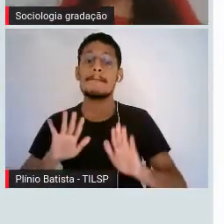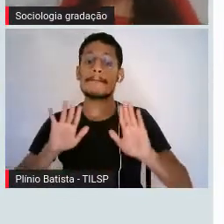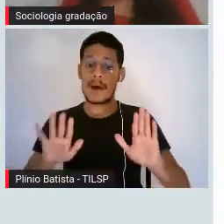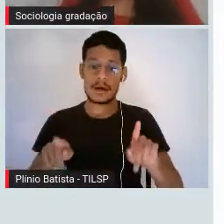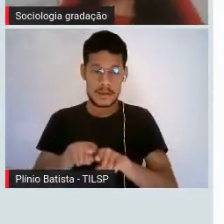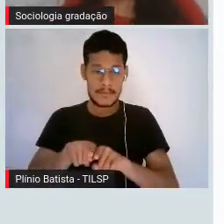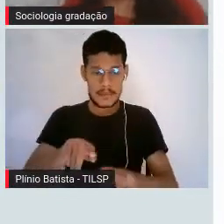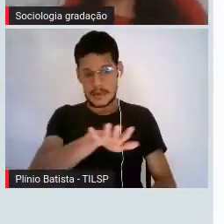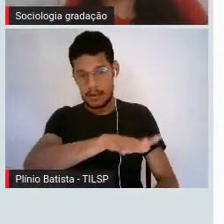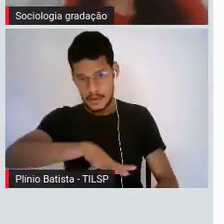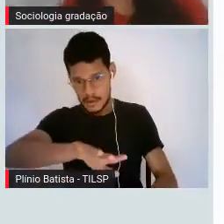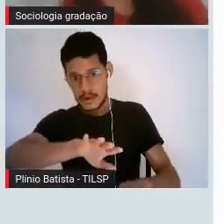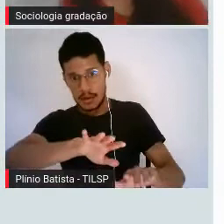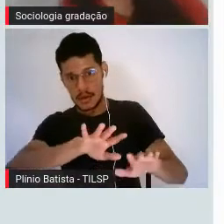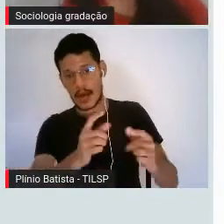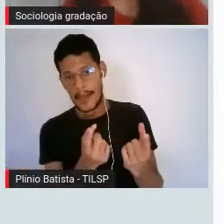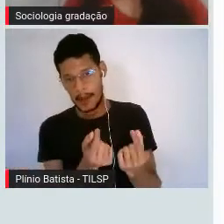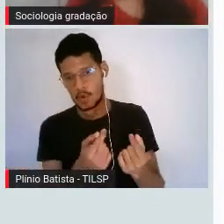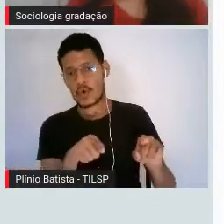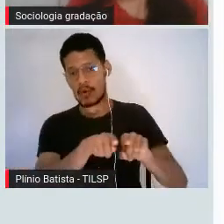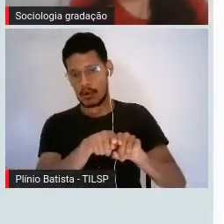econômicos.